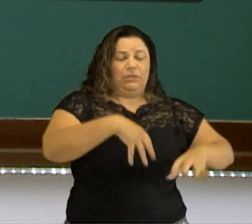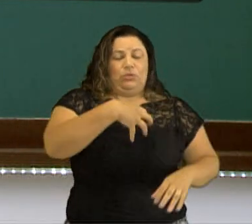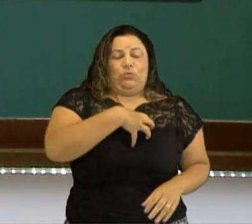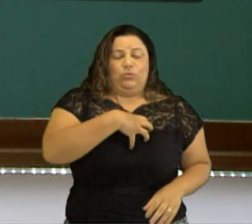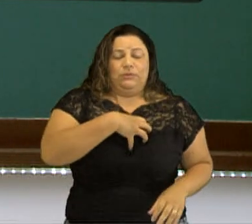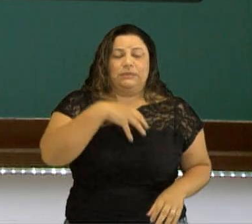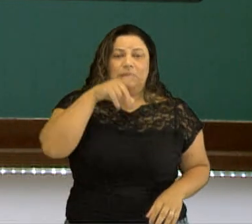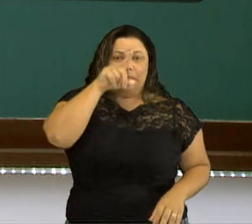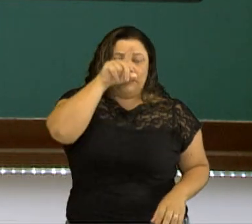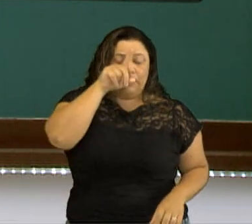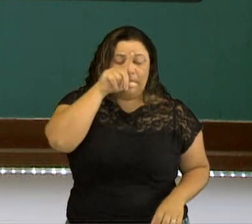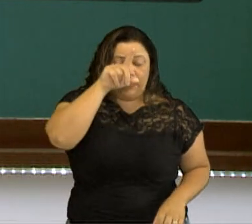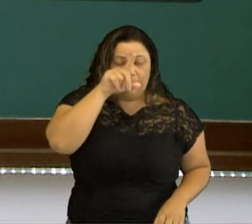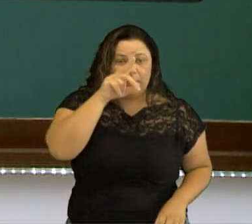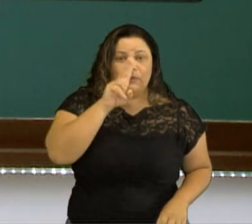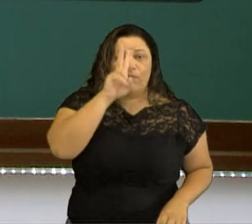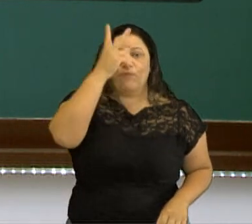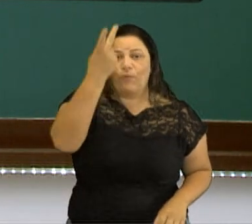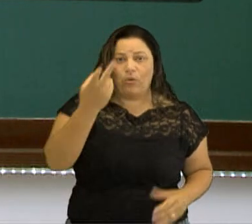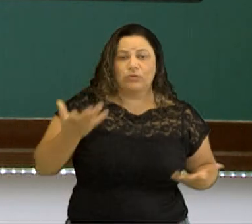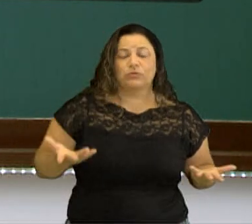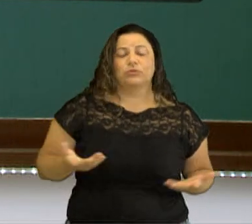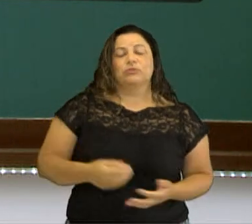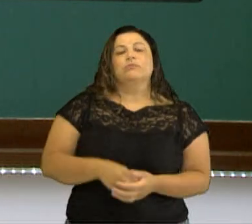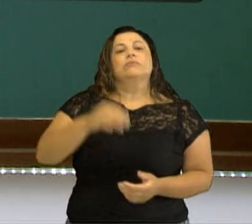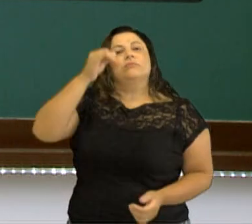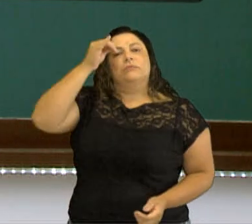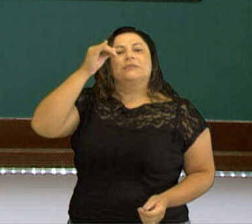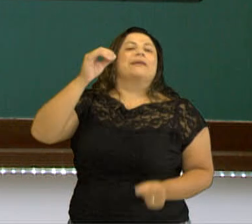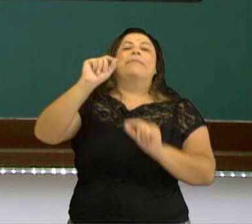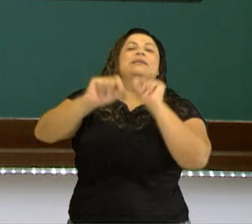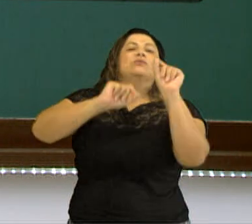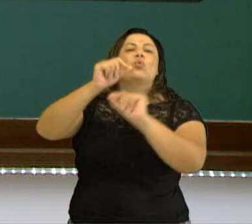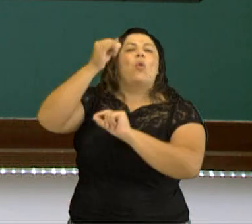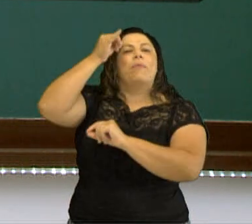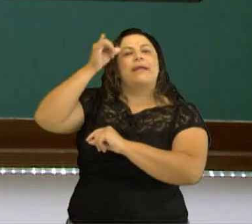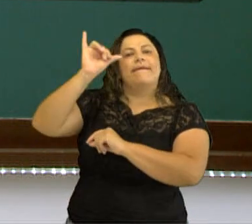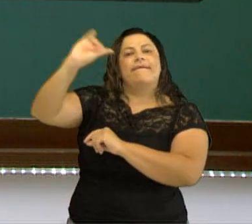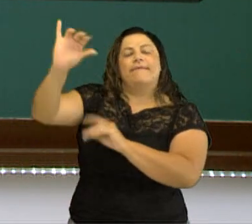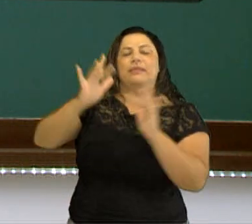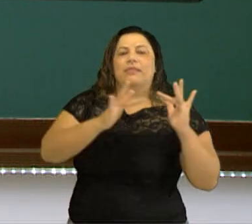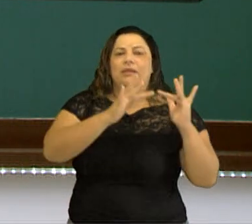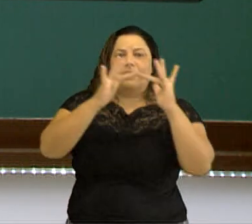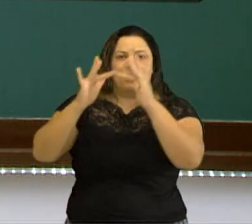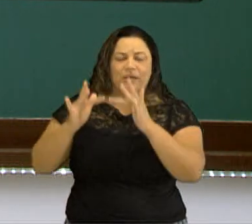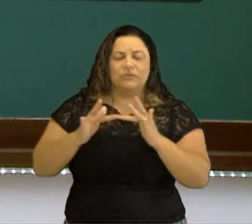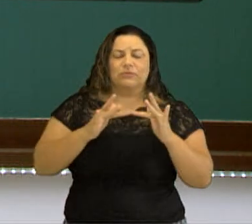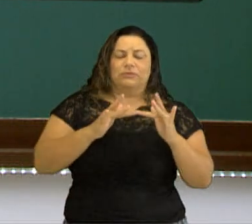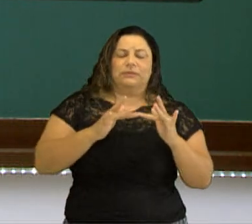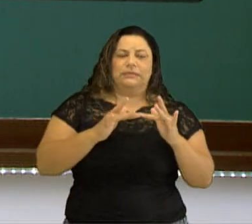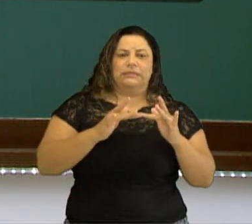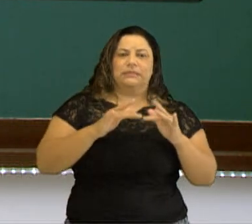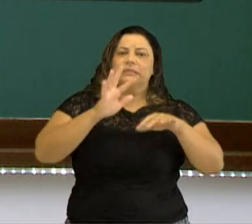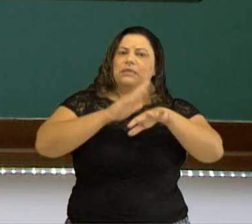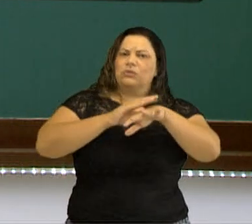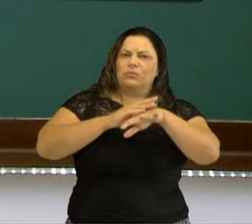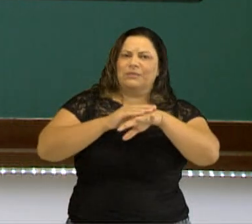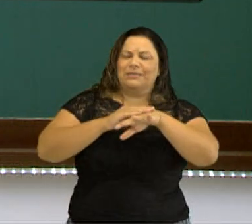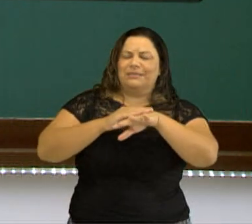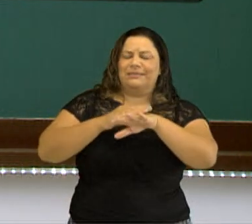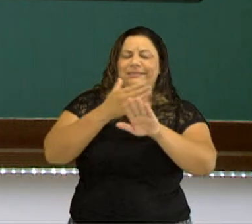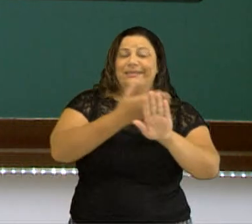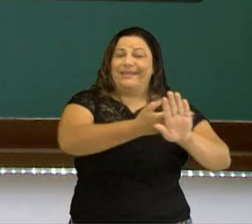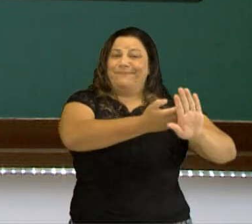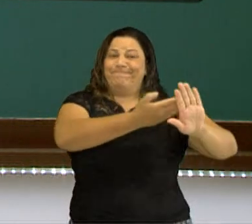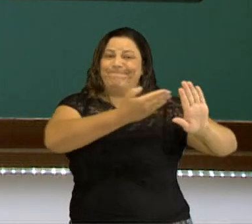a principal forma de você evitar contágio desse tipo de doença que se transmite por gotículas é você ficar longe, manter